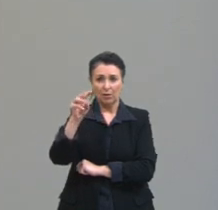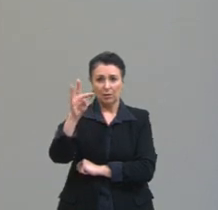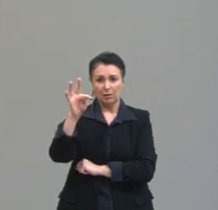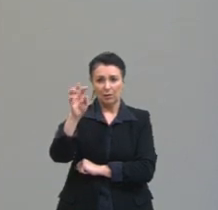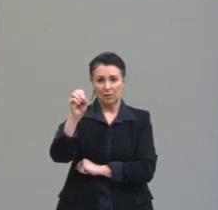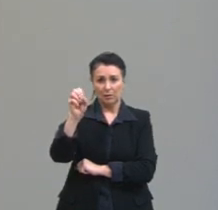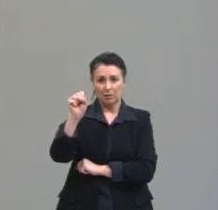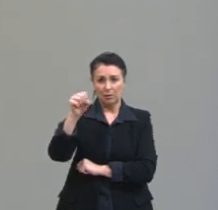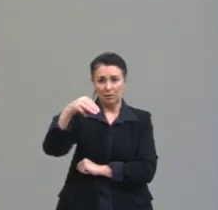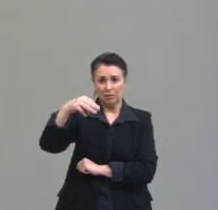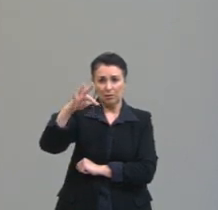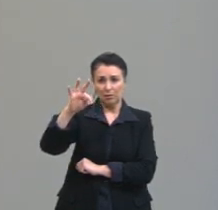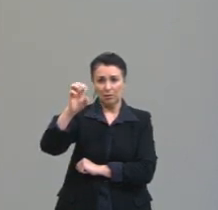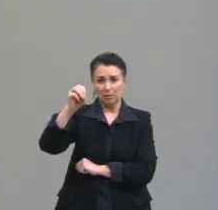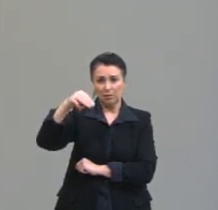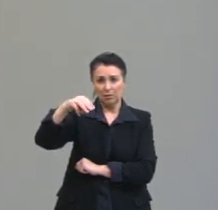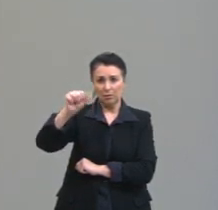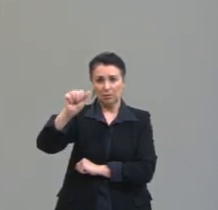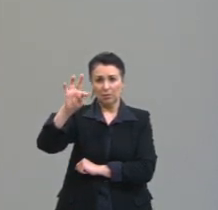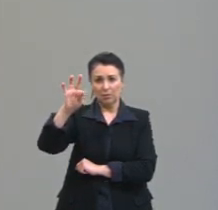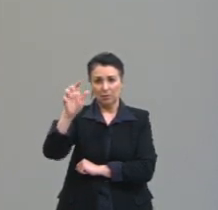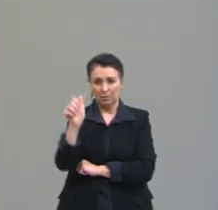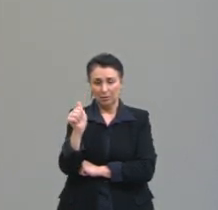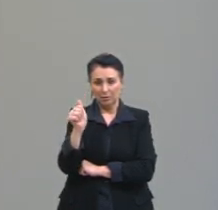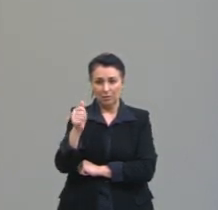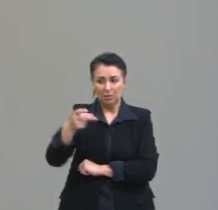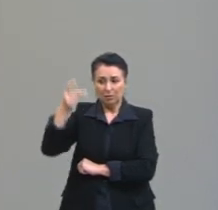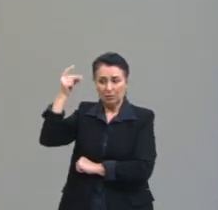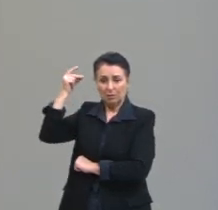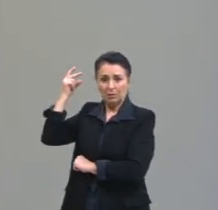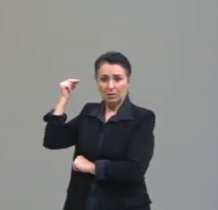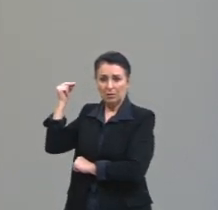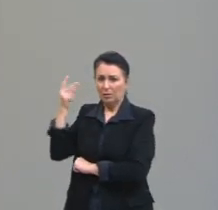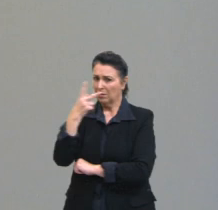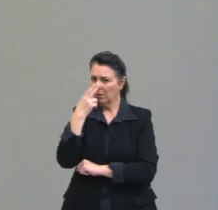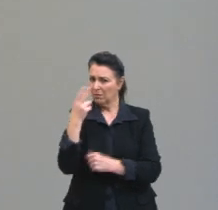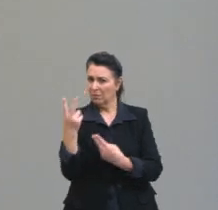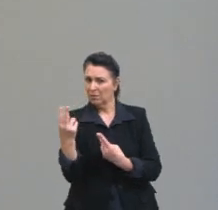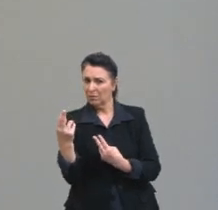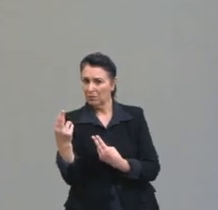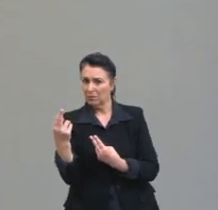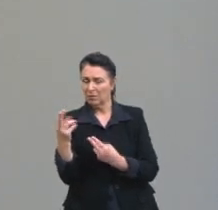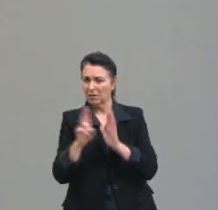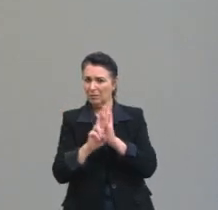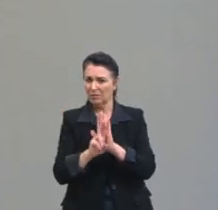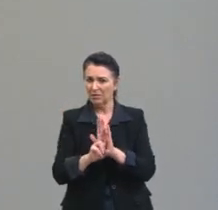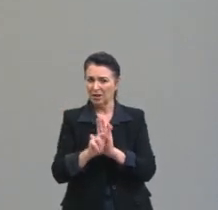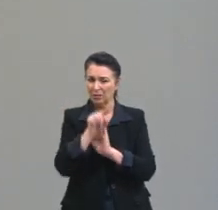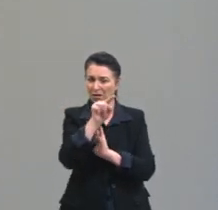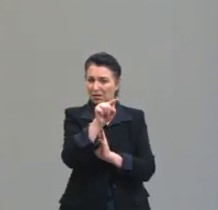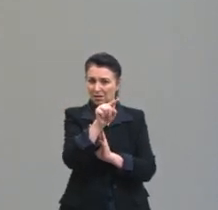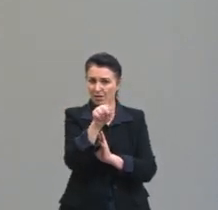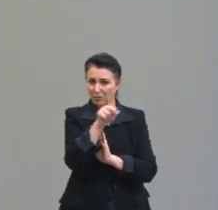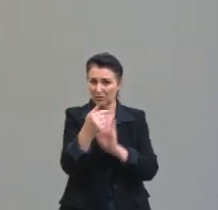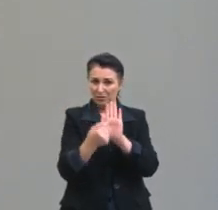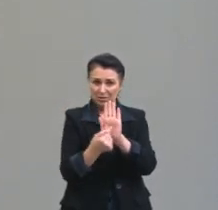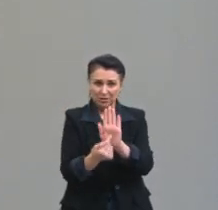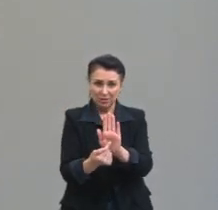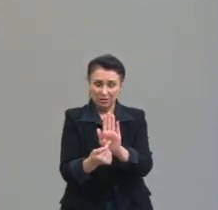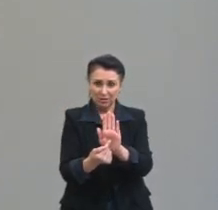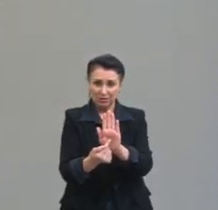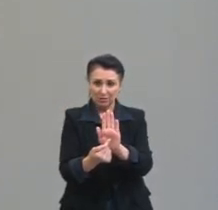grupo aqui para trás tomato ele é representado um ancestral comum dele aqui não aqui só vem só